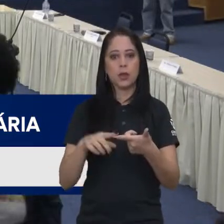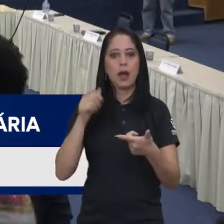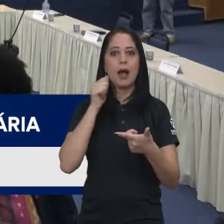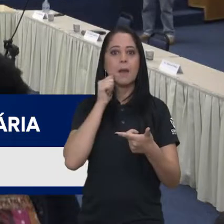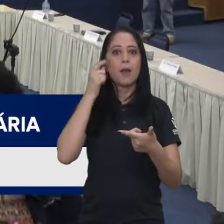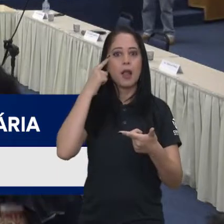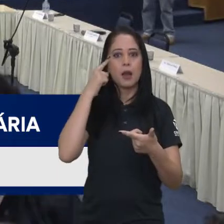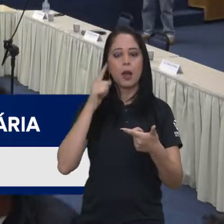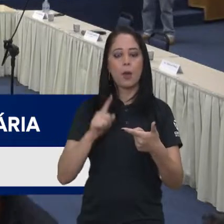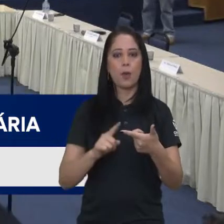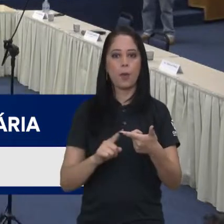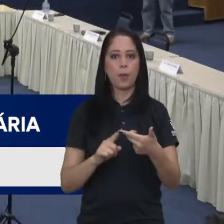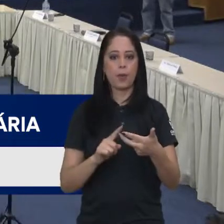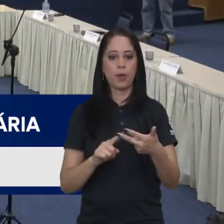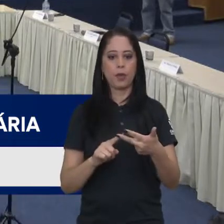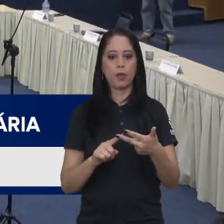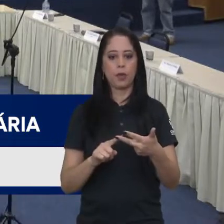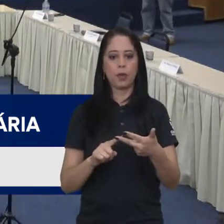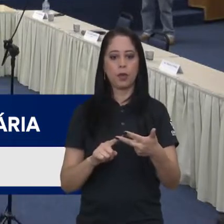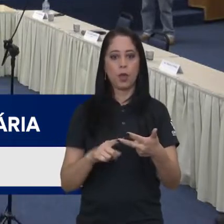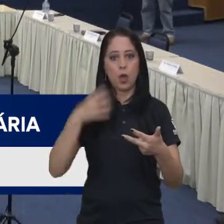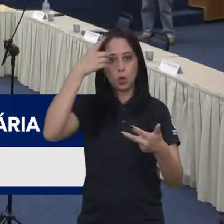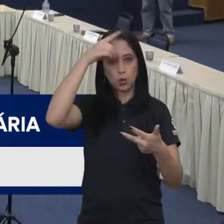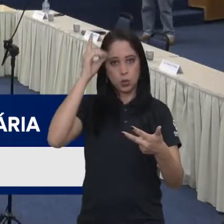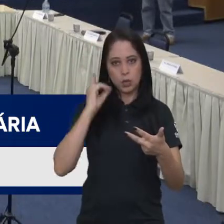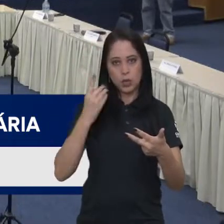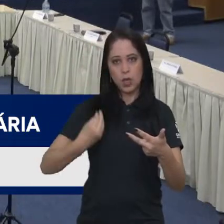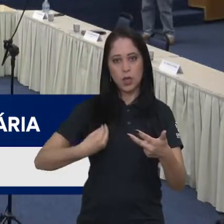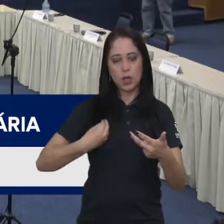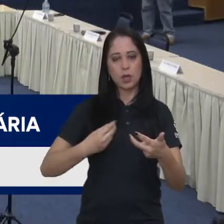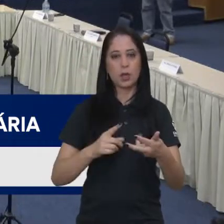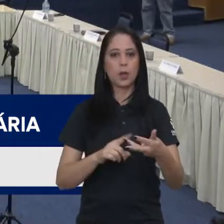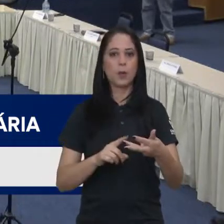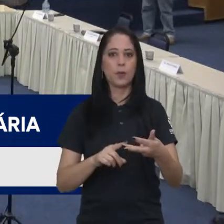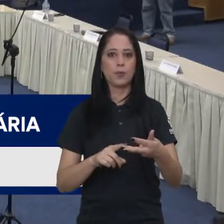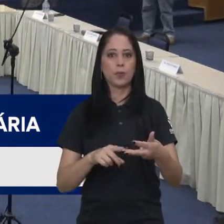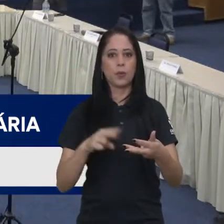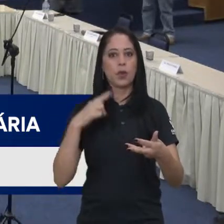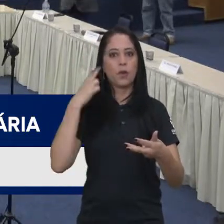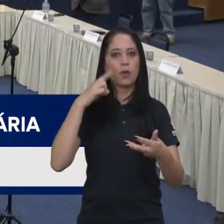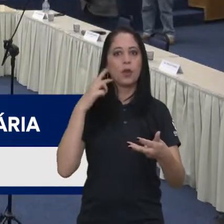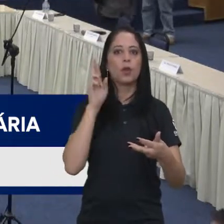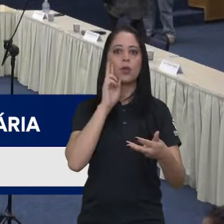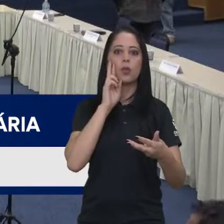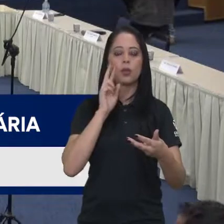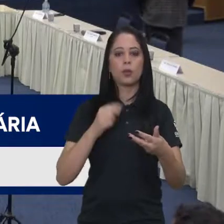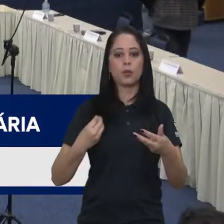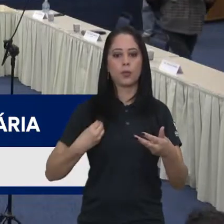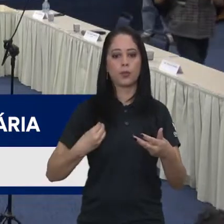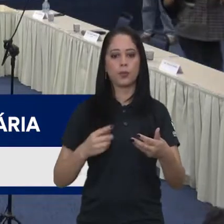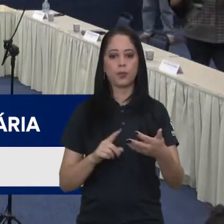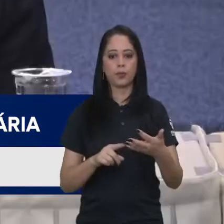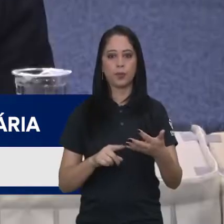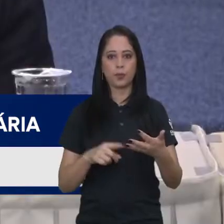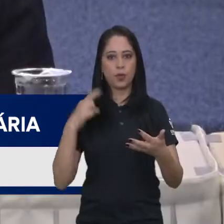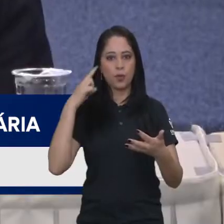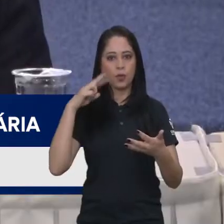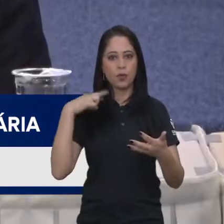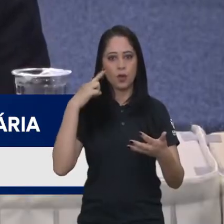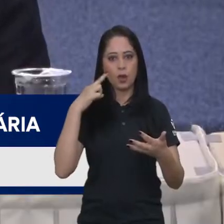vereadora Amélia Naomi, vereadora Dulce Rita, vereador Renato Santiago